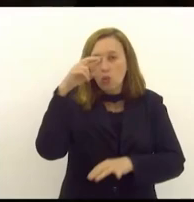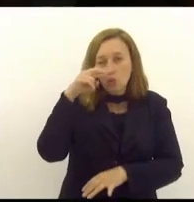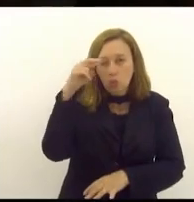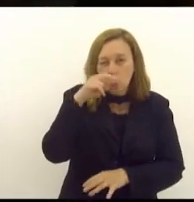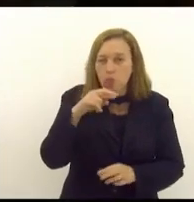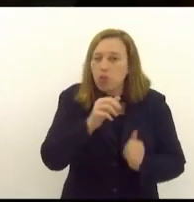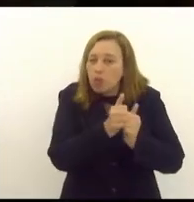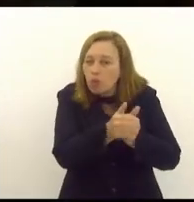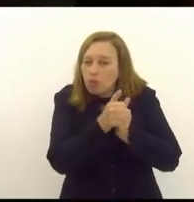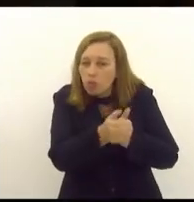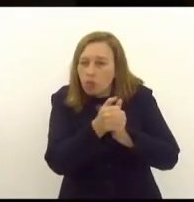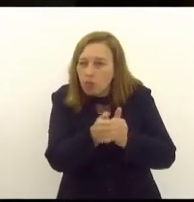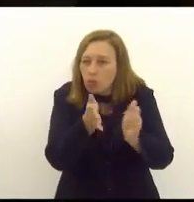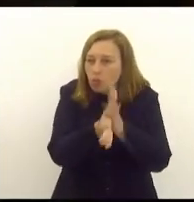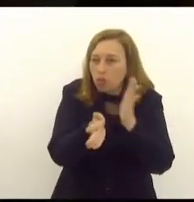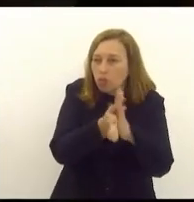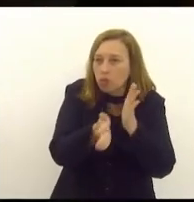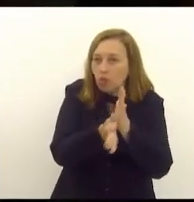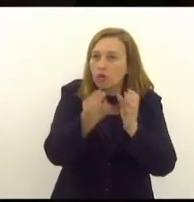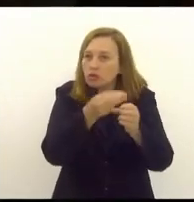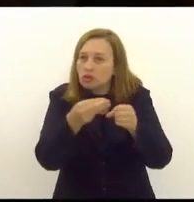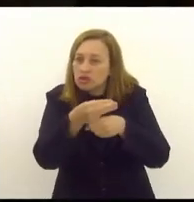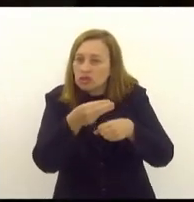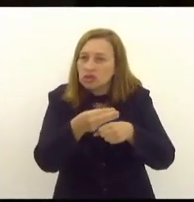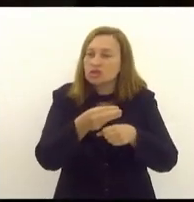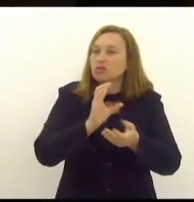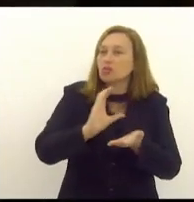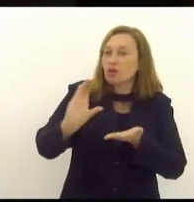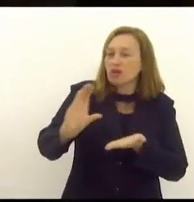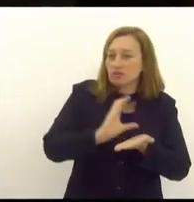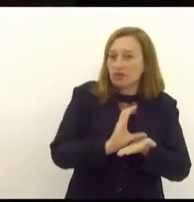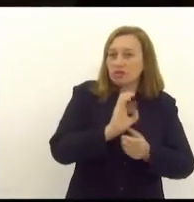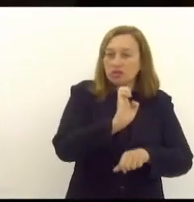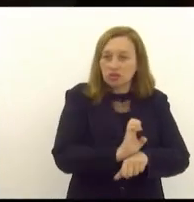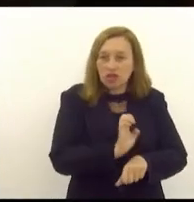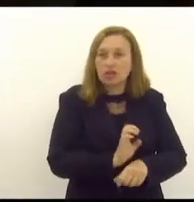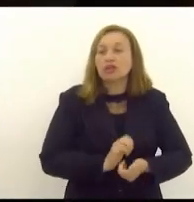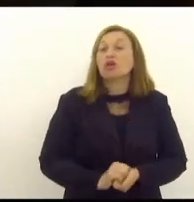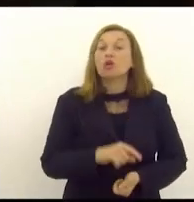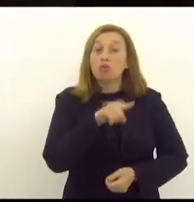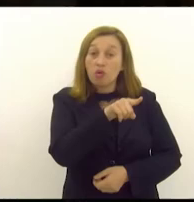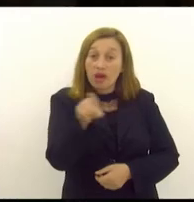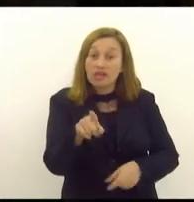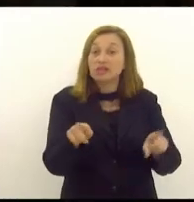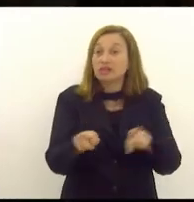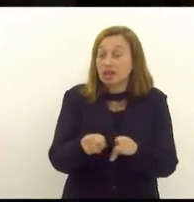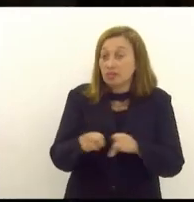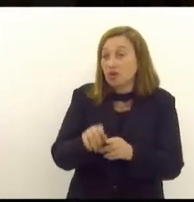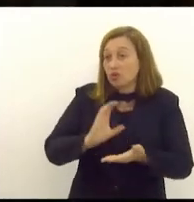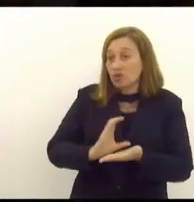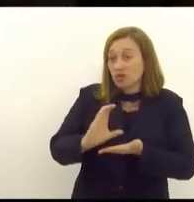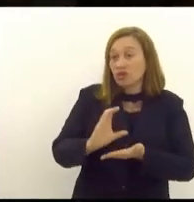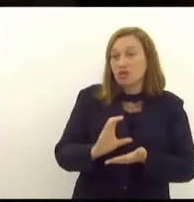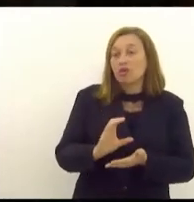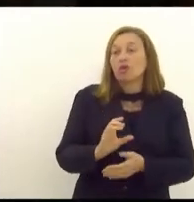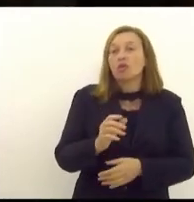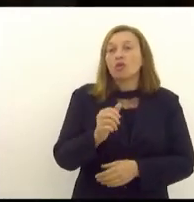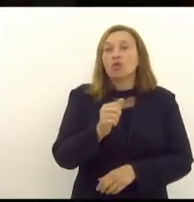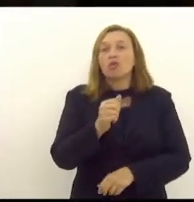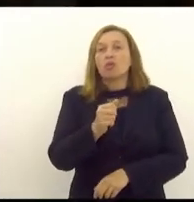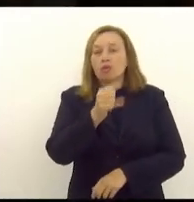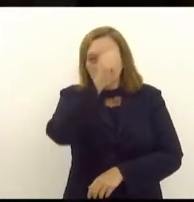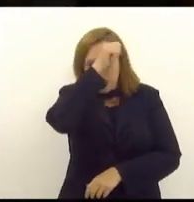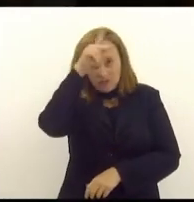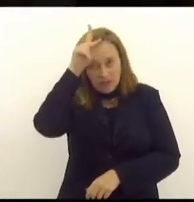acompanhar os gastos do município com as verbas enviadas pelo Estado assim como essa que foi enviado ao prefeito nervosinho os